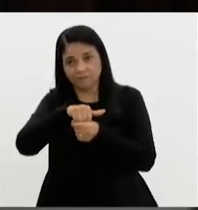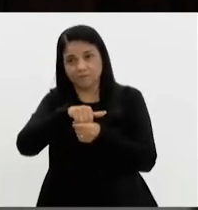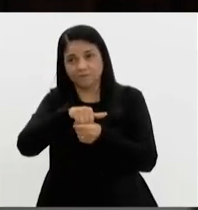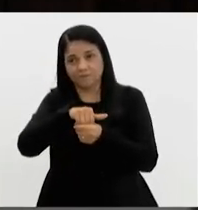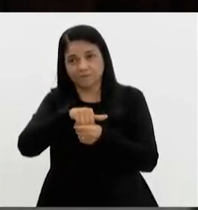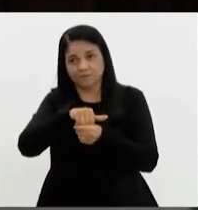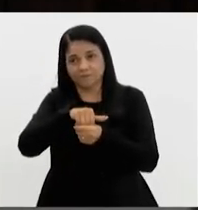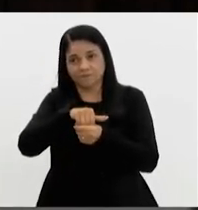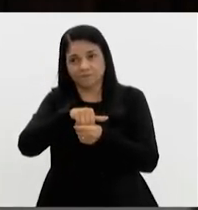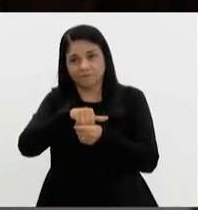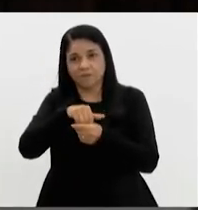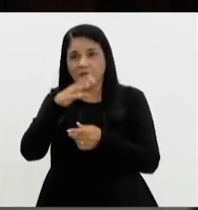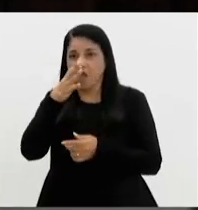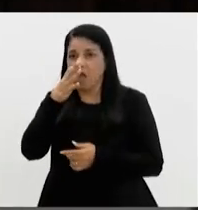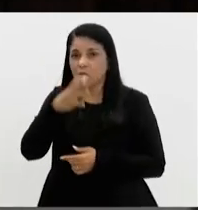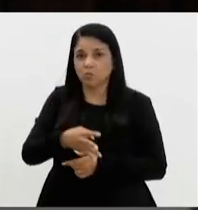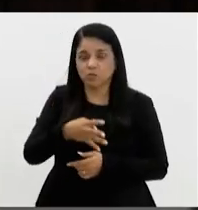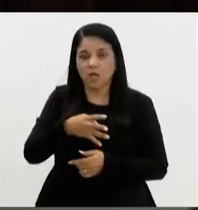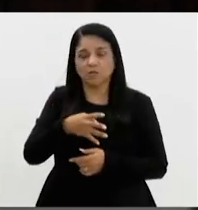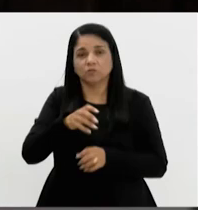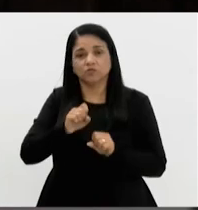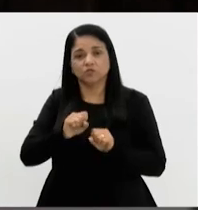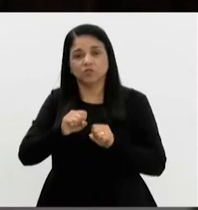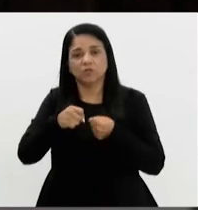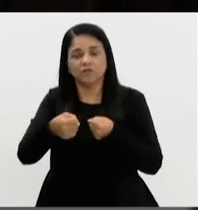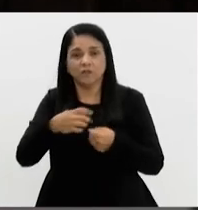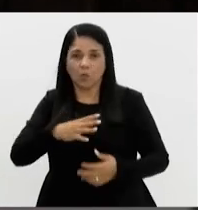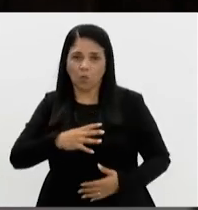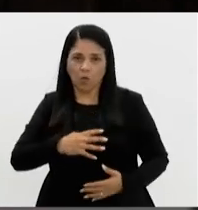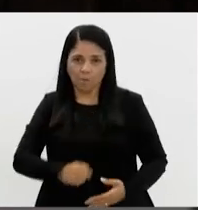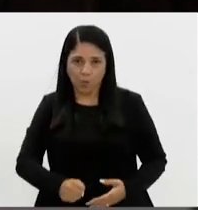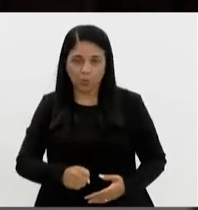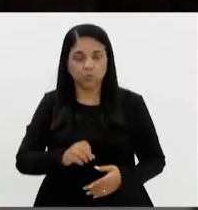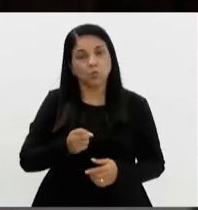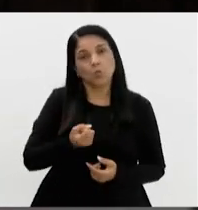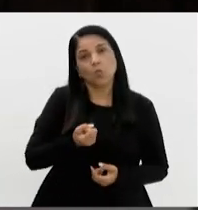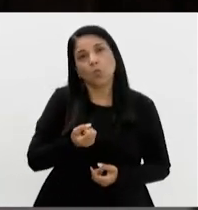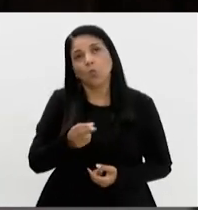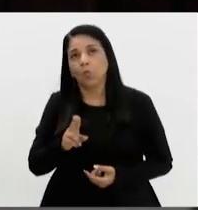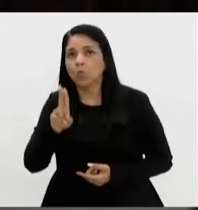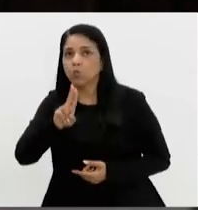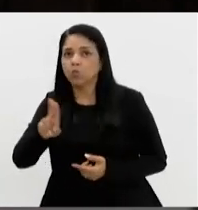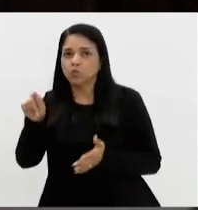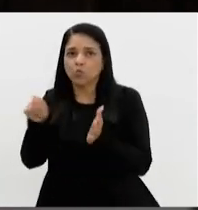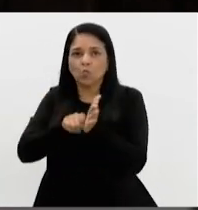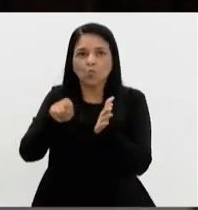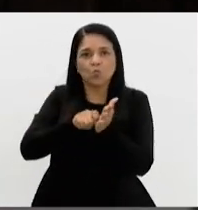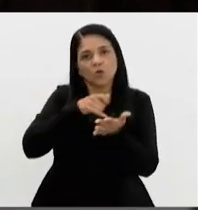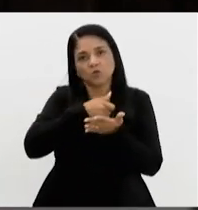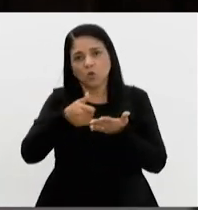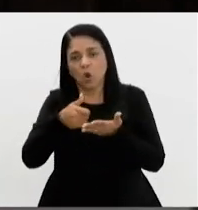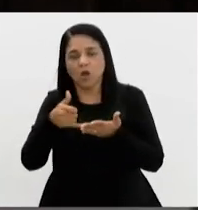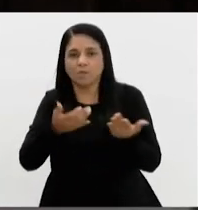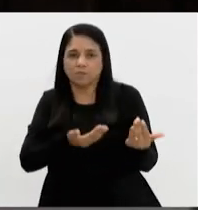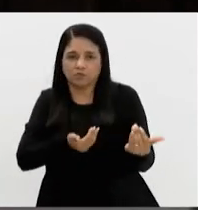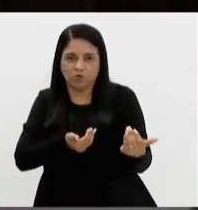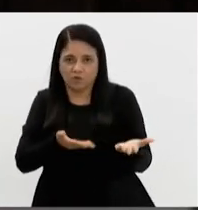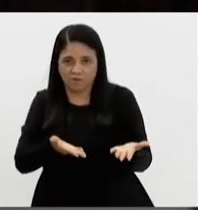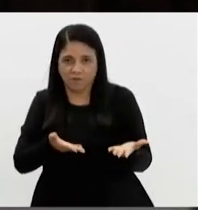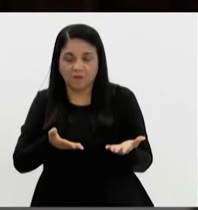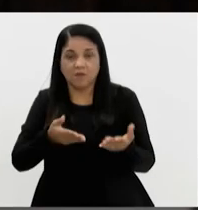seja acusado de tentar defender o aborto ou defender o uso de drogas por adolescentes e essa informação ser